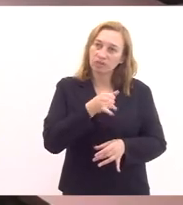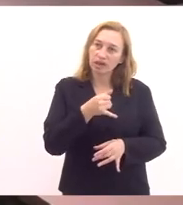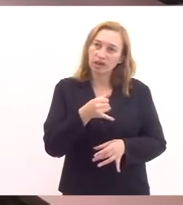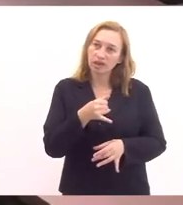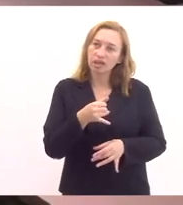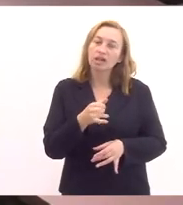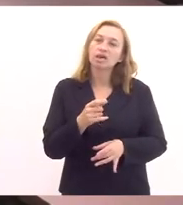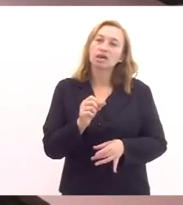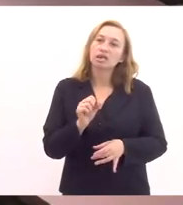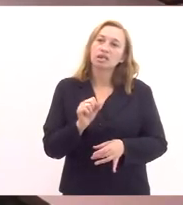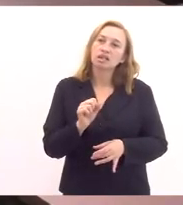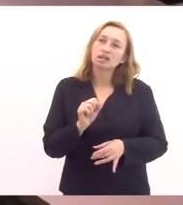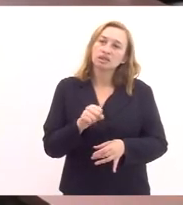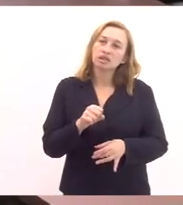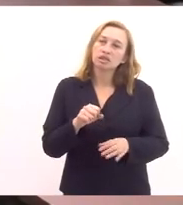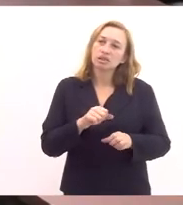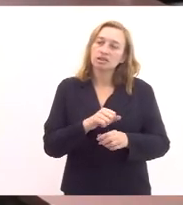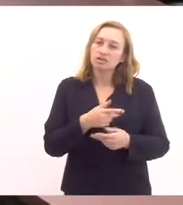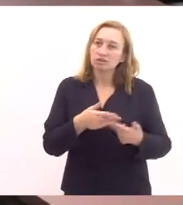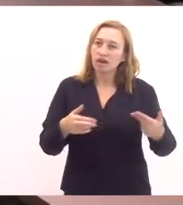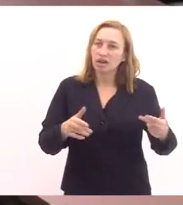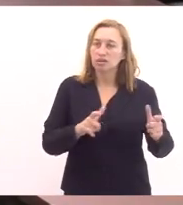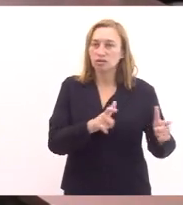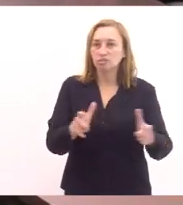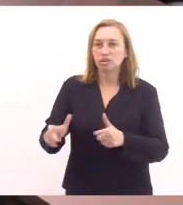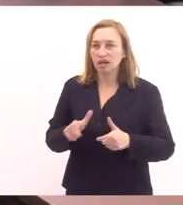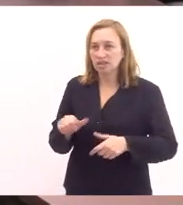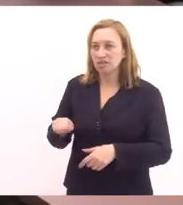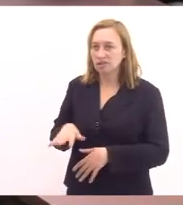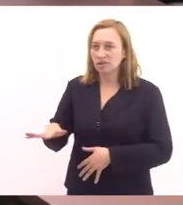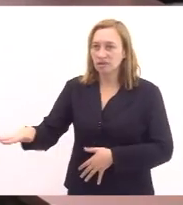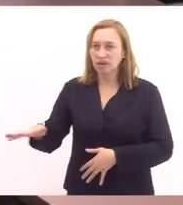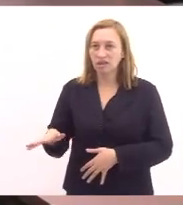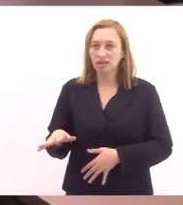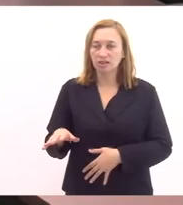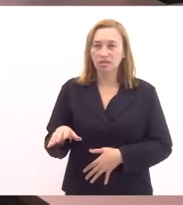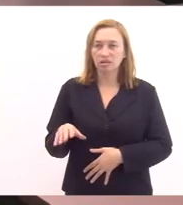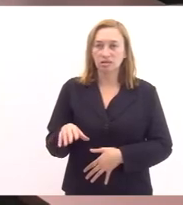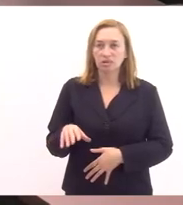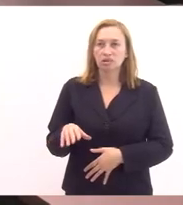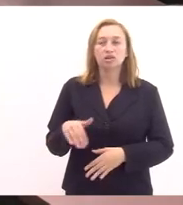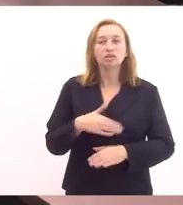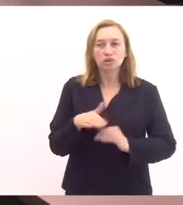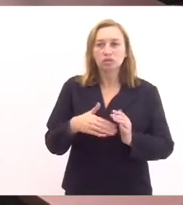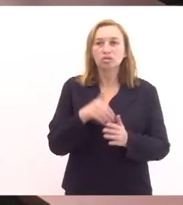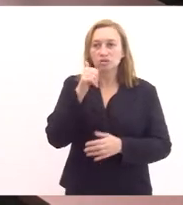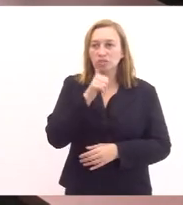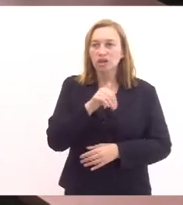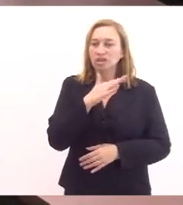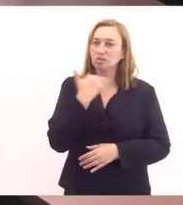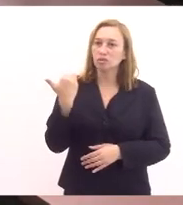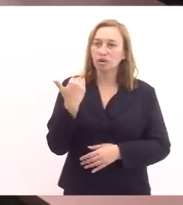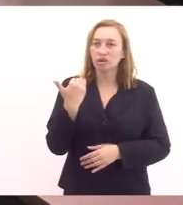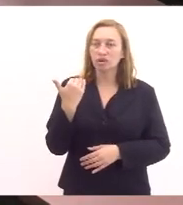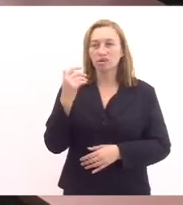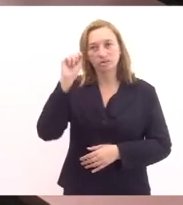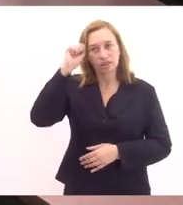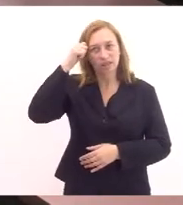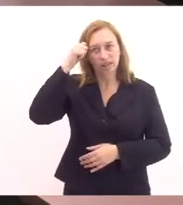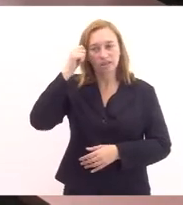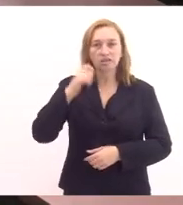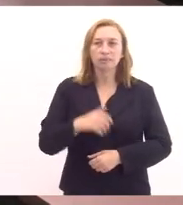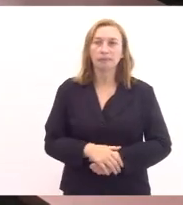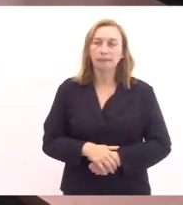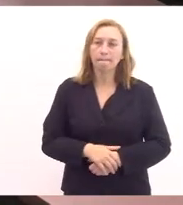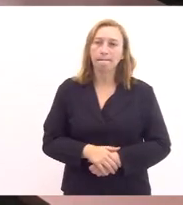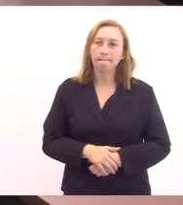né a gente tem em todas as regiões periféricas como a zona oeste todas as mulheres que morreram foram negras